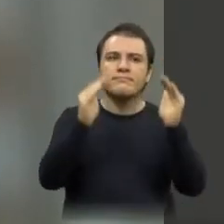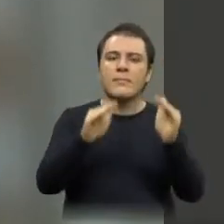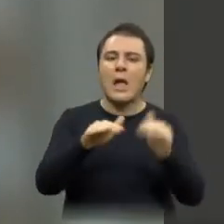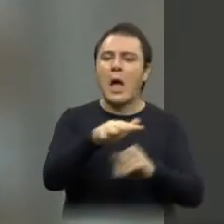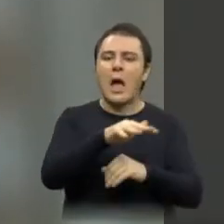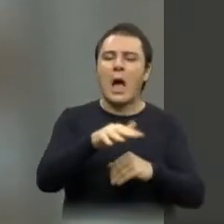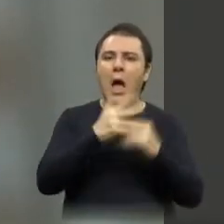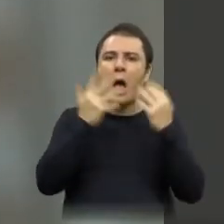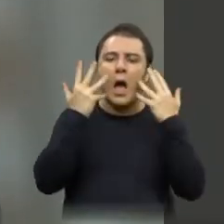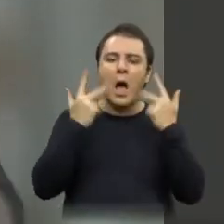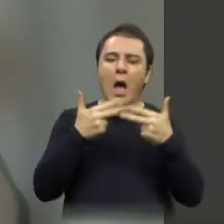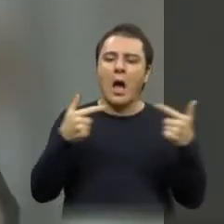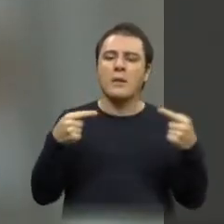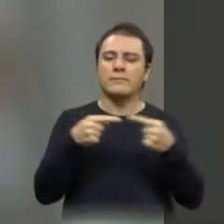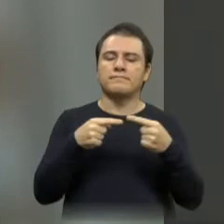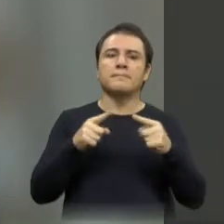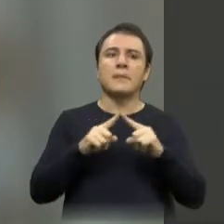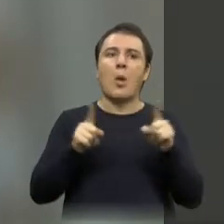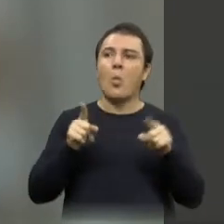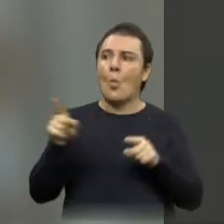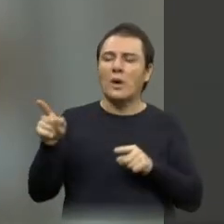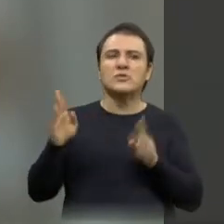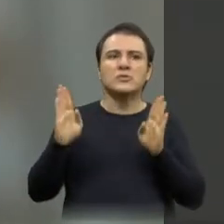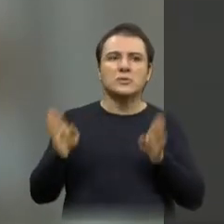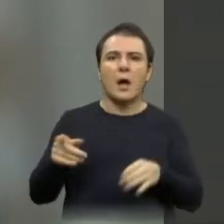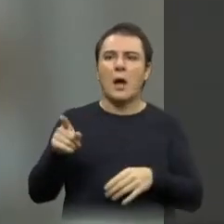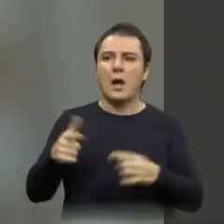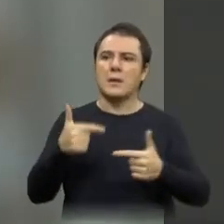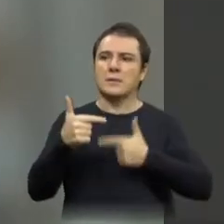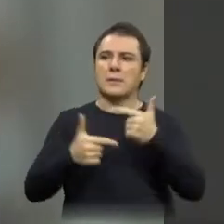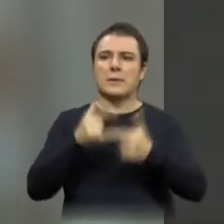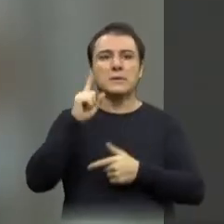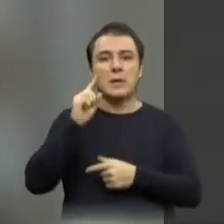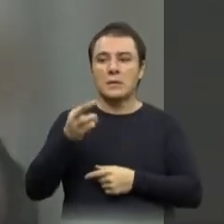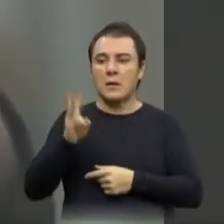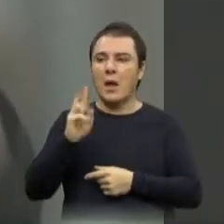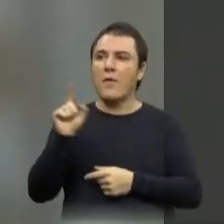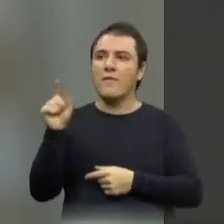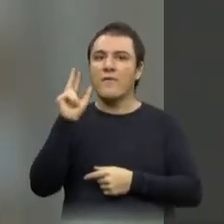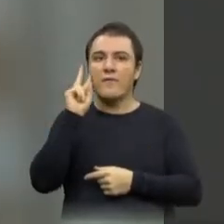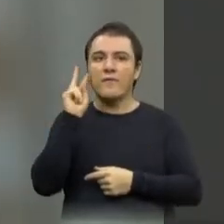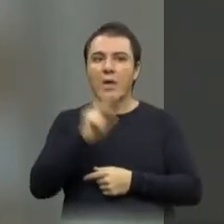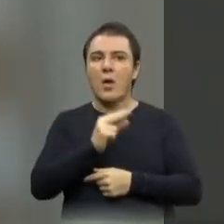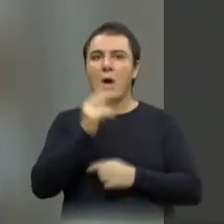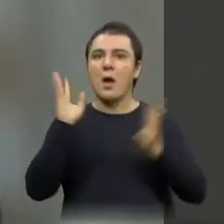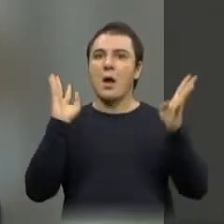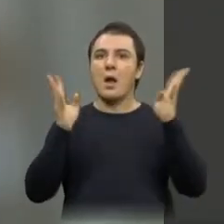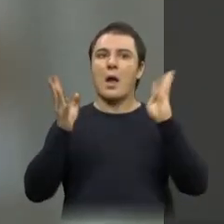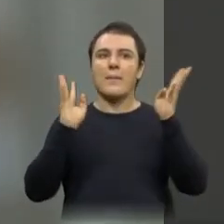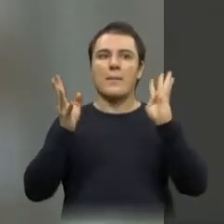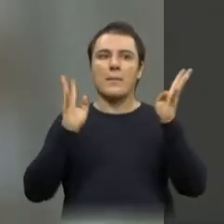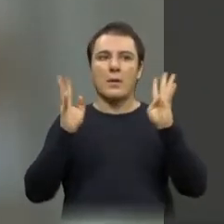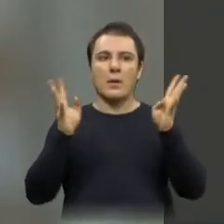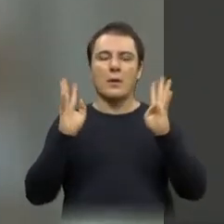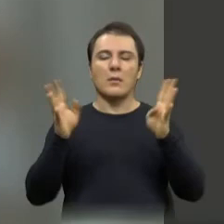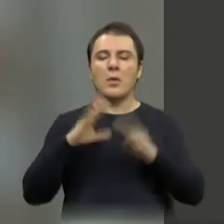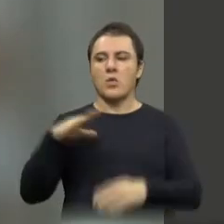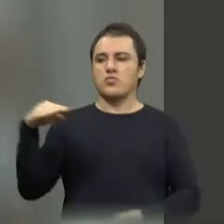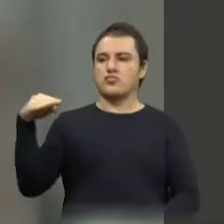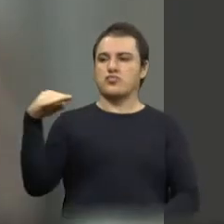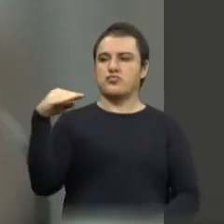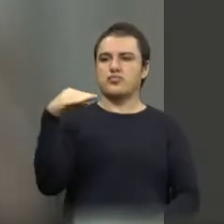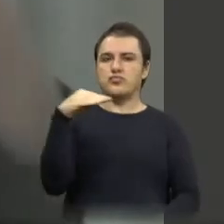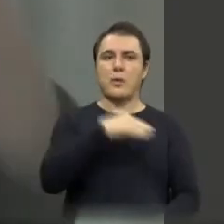animais. Então, quando ele estava lá de plantão, no dia 3, ele viu o caminhão passando, o caminhão abandonou o